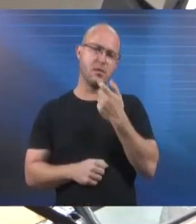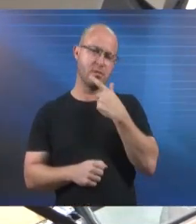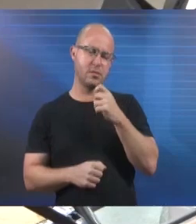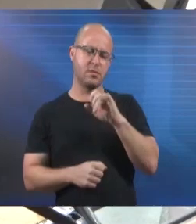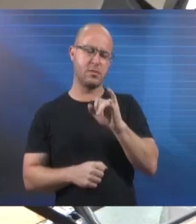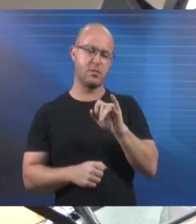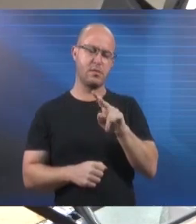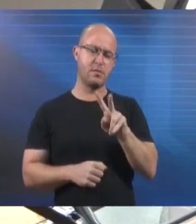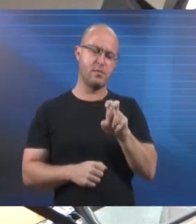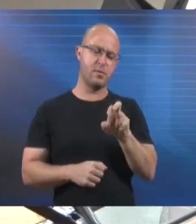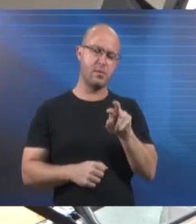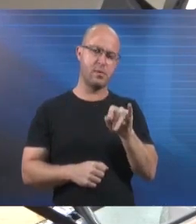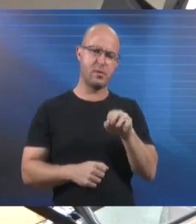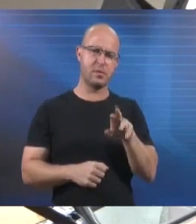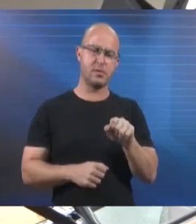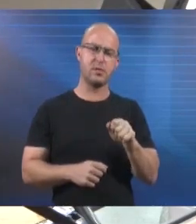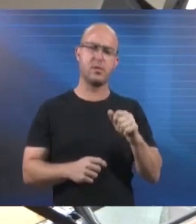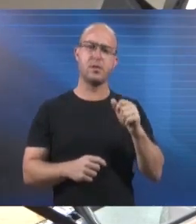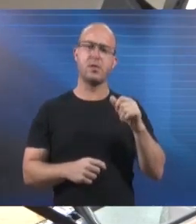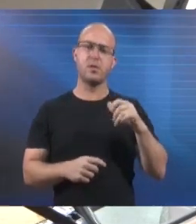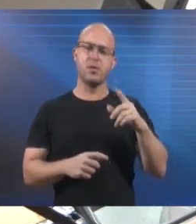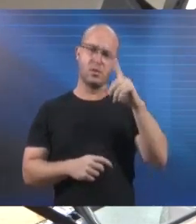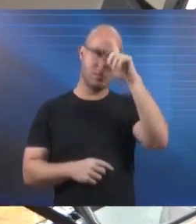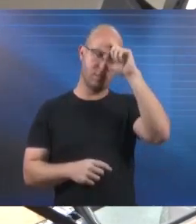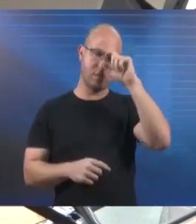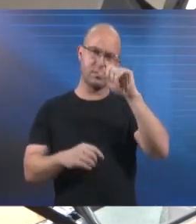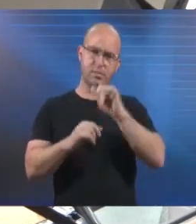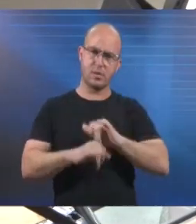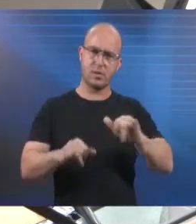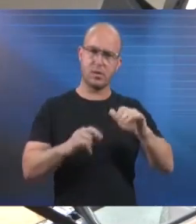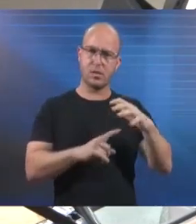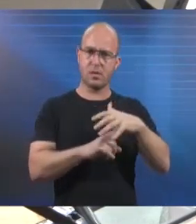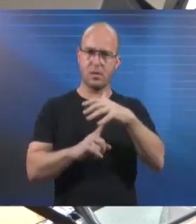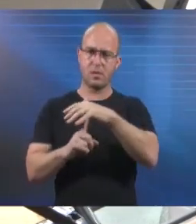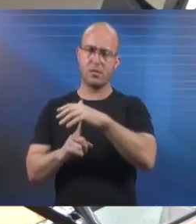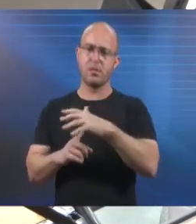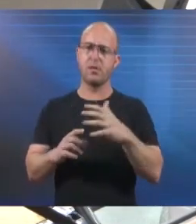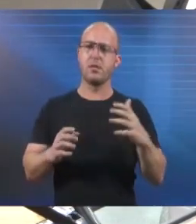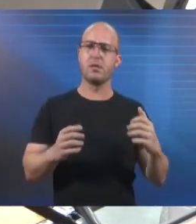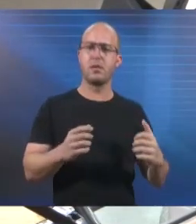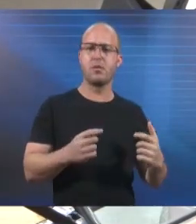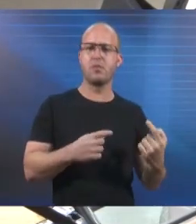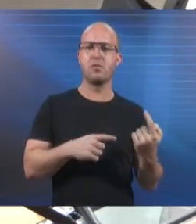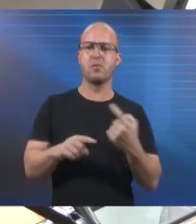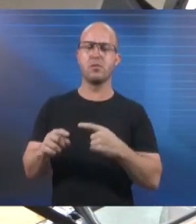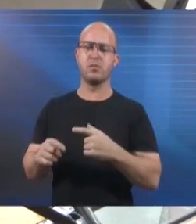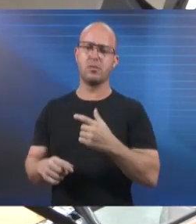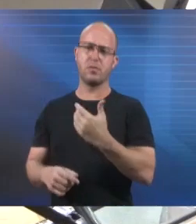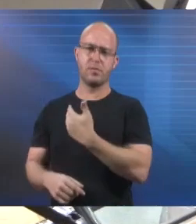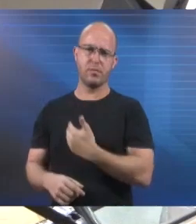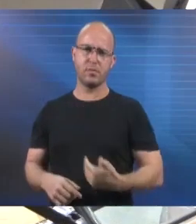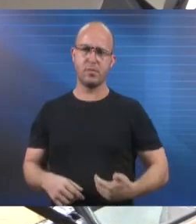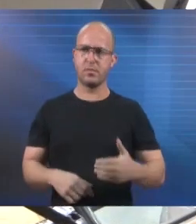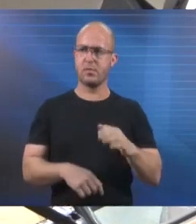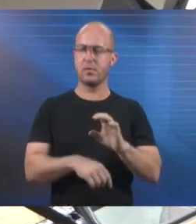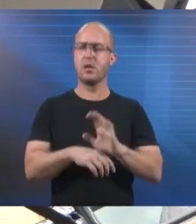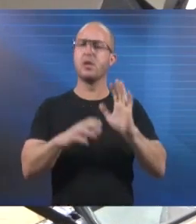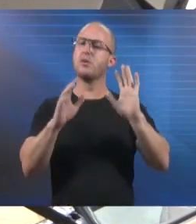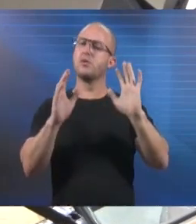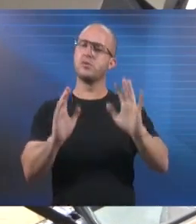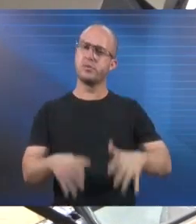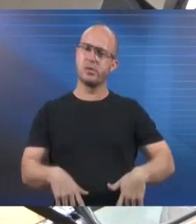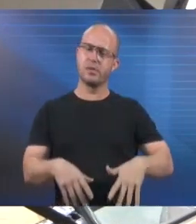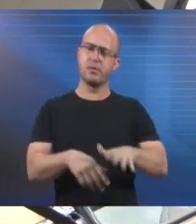ivermectina hospital de campanha só para fazer contraponto com o governo do estado nós já assistimos esse